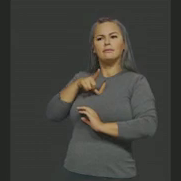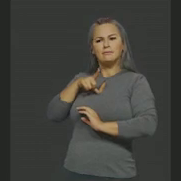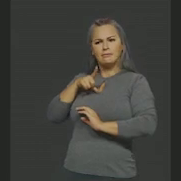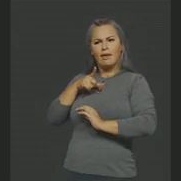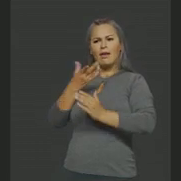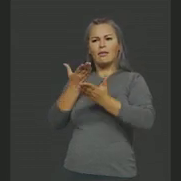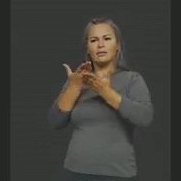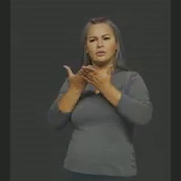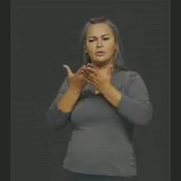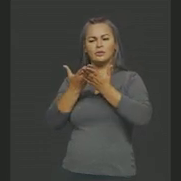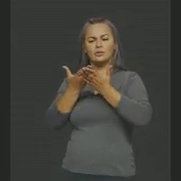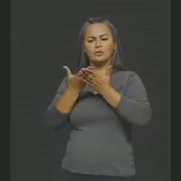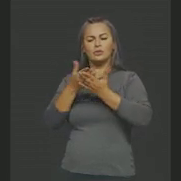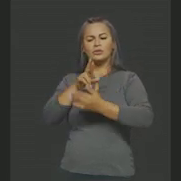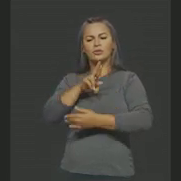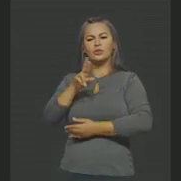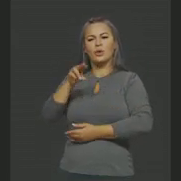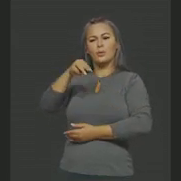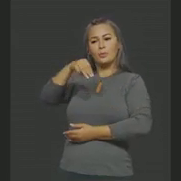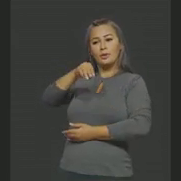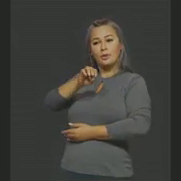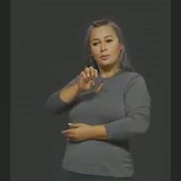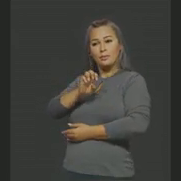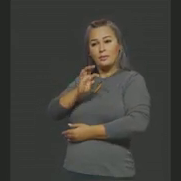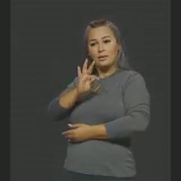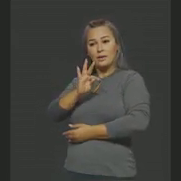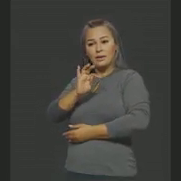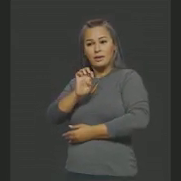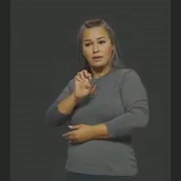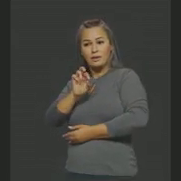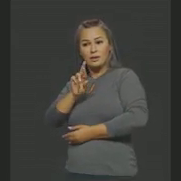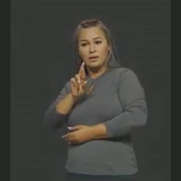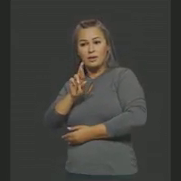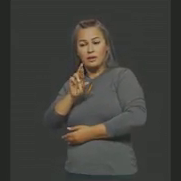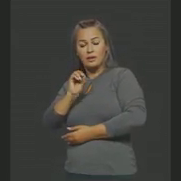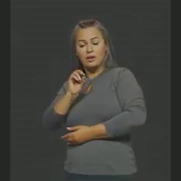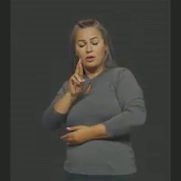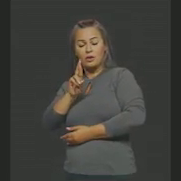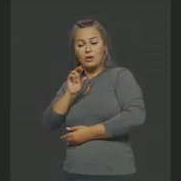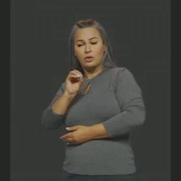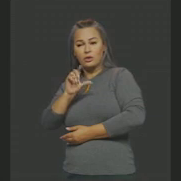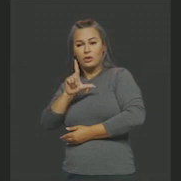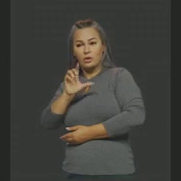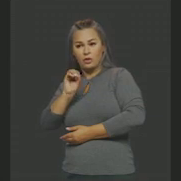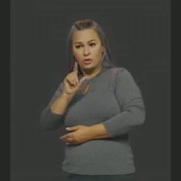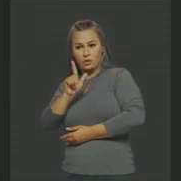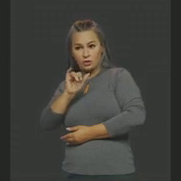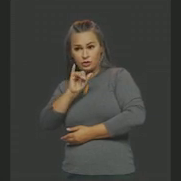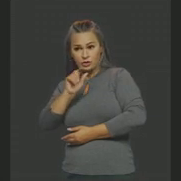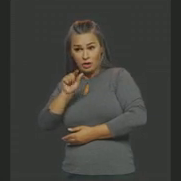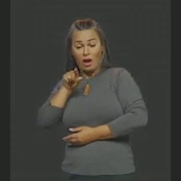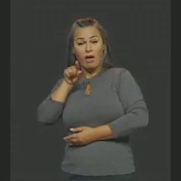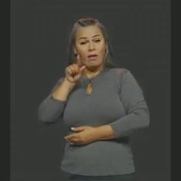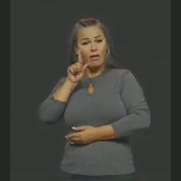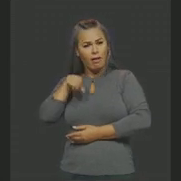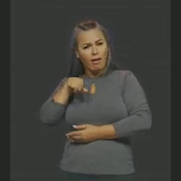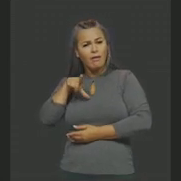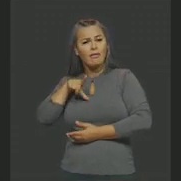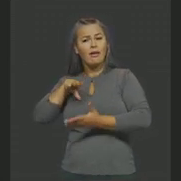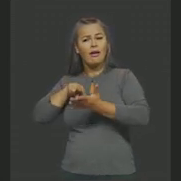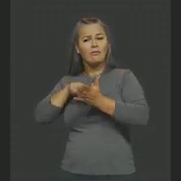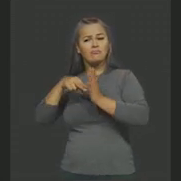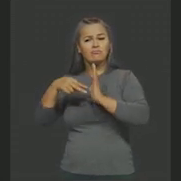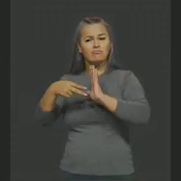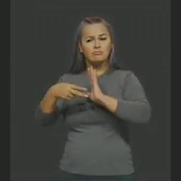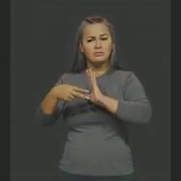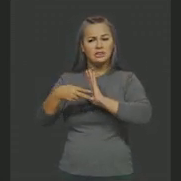A meteorologia é uma ciência que estuda os fenômenos físicos da atmosfera, cuja análise